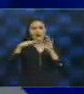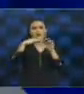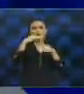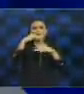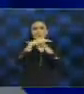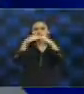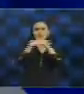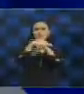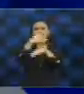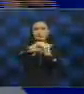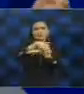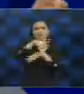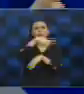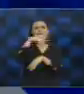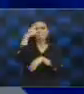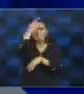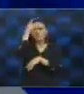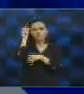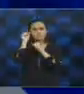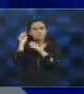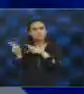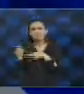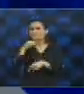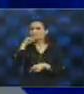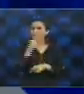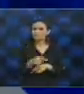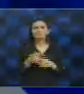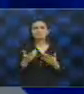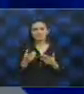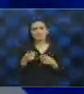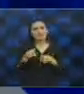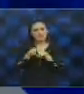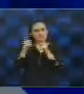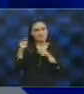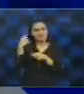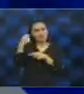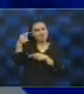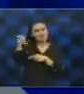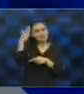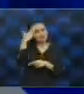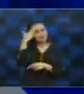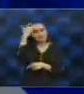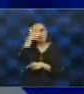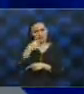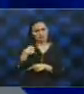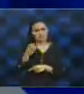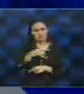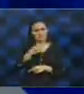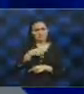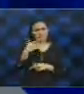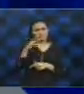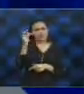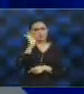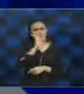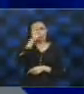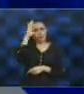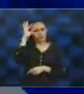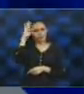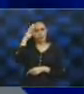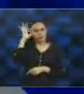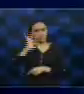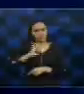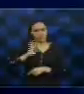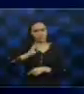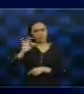com que pessoas, não adianta tentar me envolver nisso, porque você sabe que não sou eu a ter medo da Polícia Federal. A Polícia Federal é alguém que é